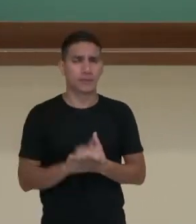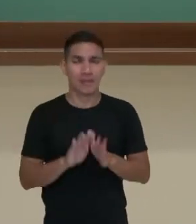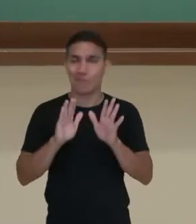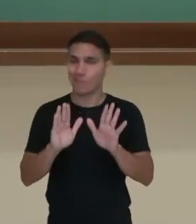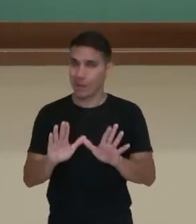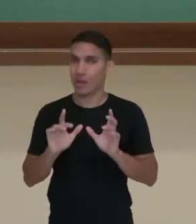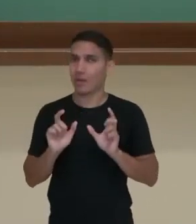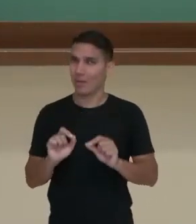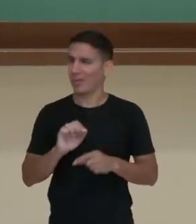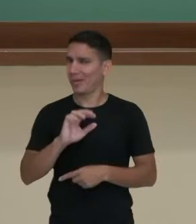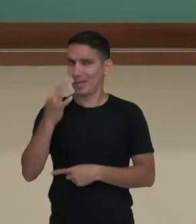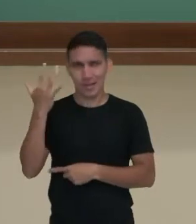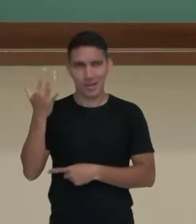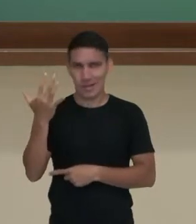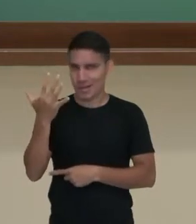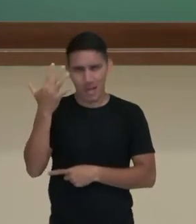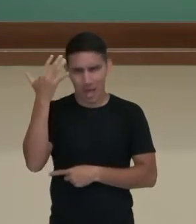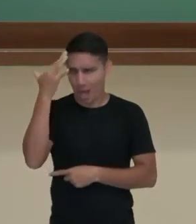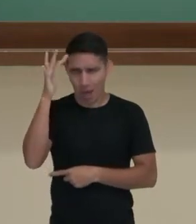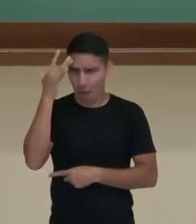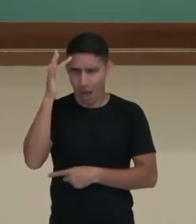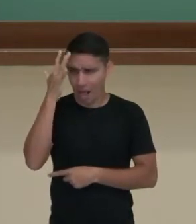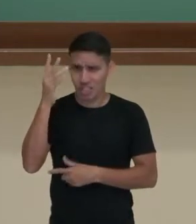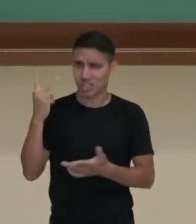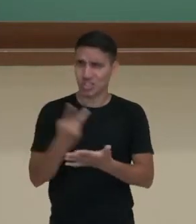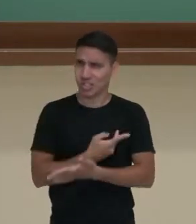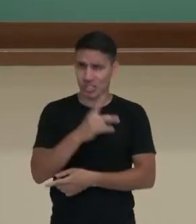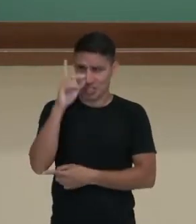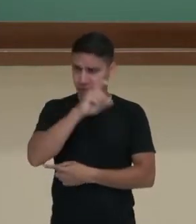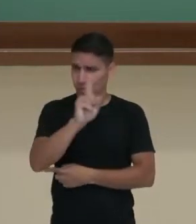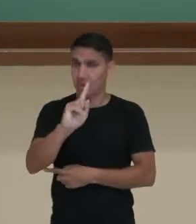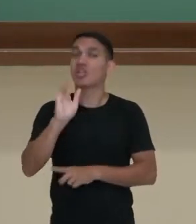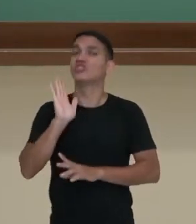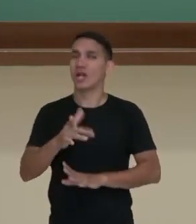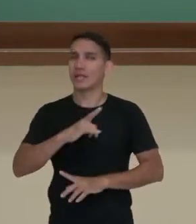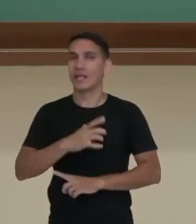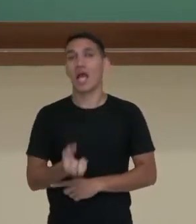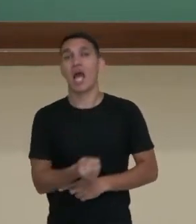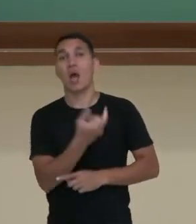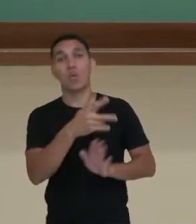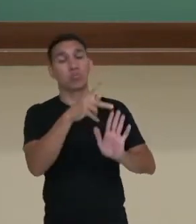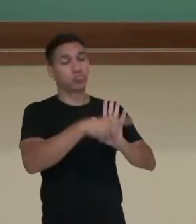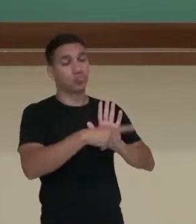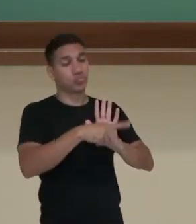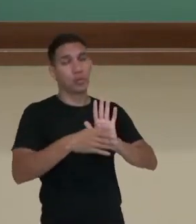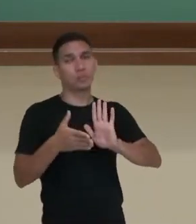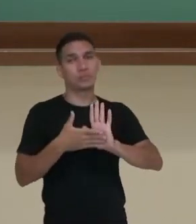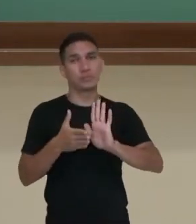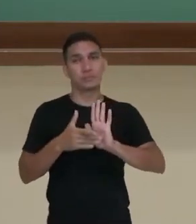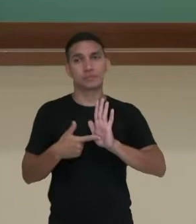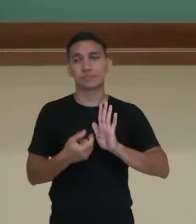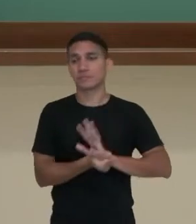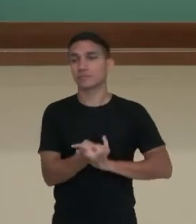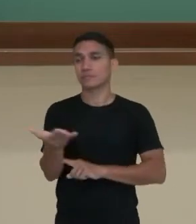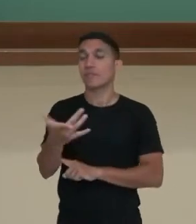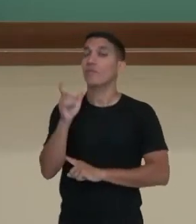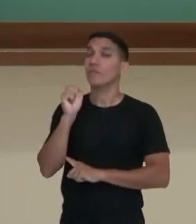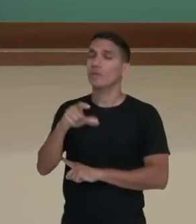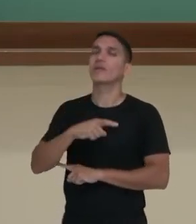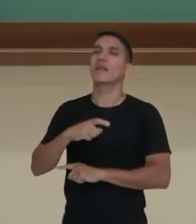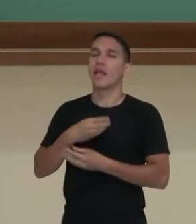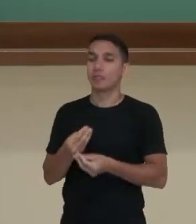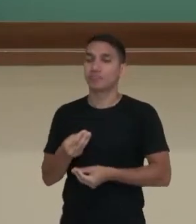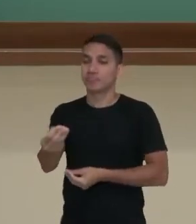Mas não se engane, tá certo? Já existem alguns projetos, tá, que estão